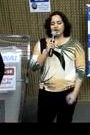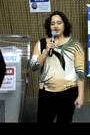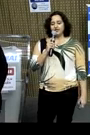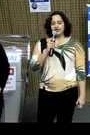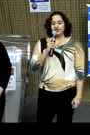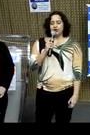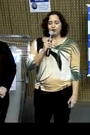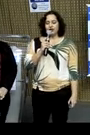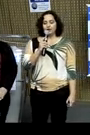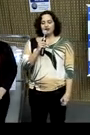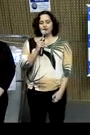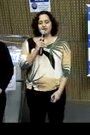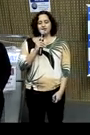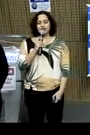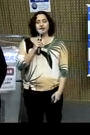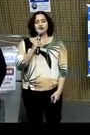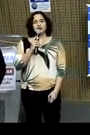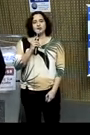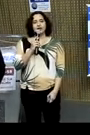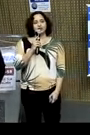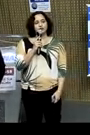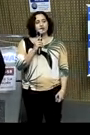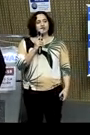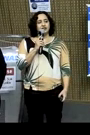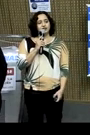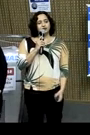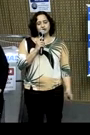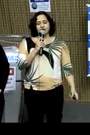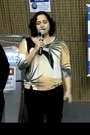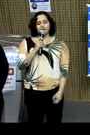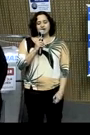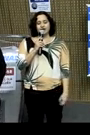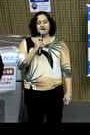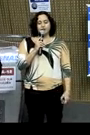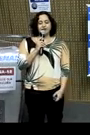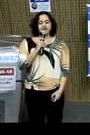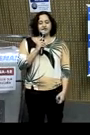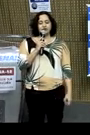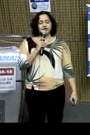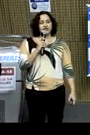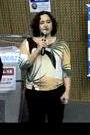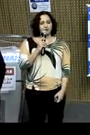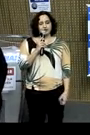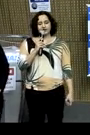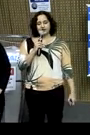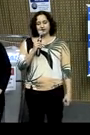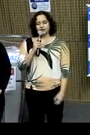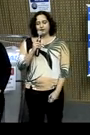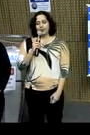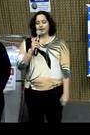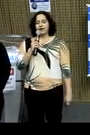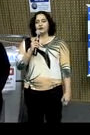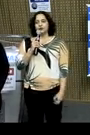da eficácia e acompanhamento do paciente diabético, e nisso a prevenção de lesão e